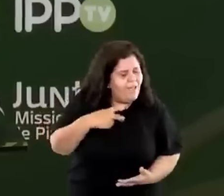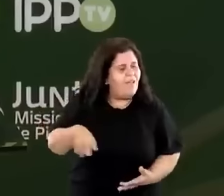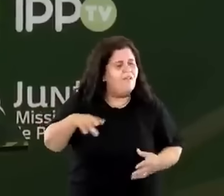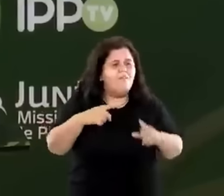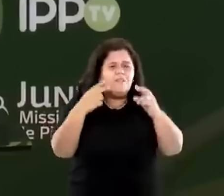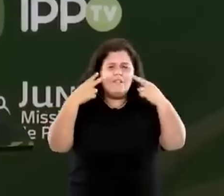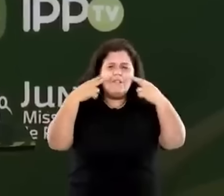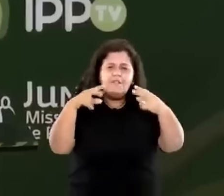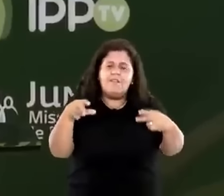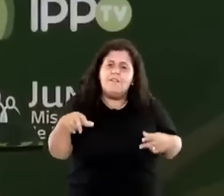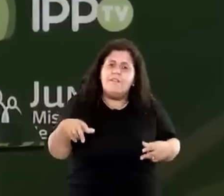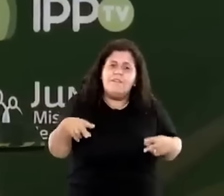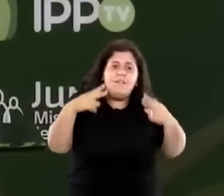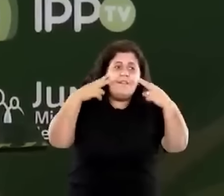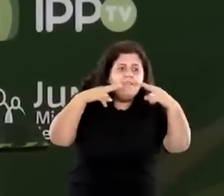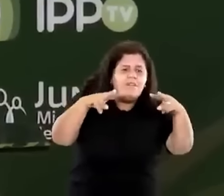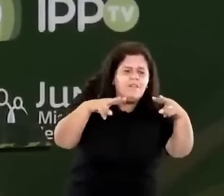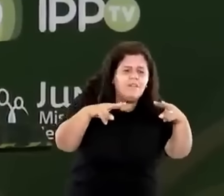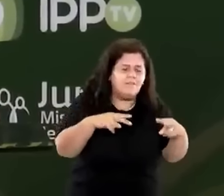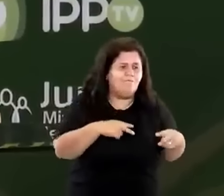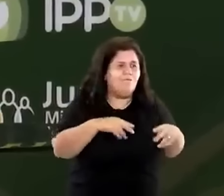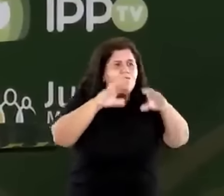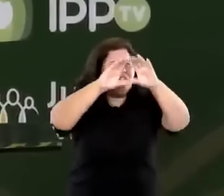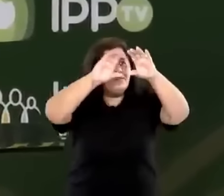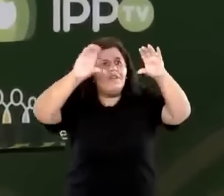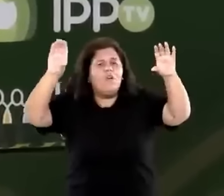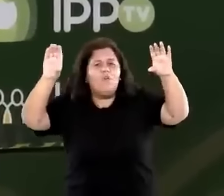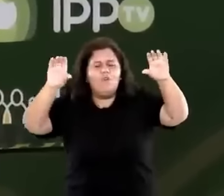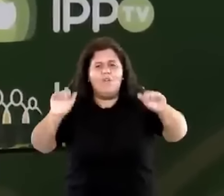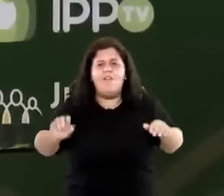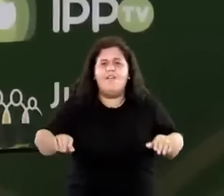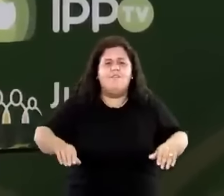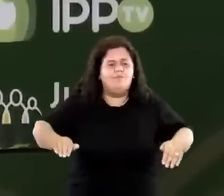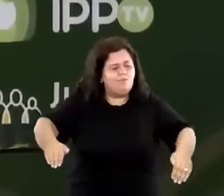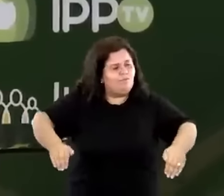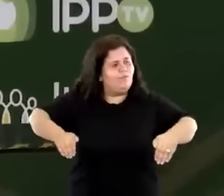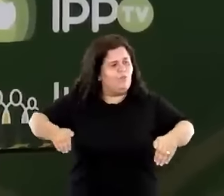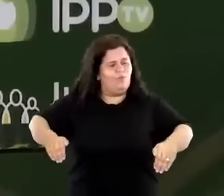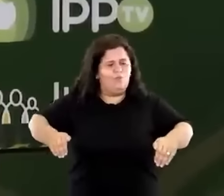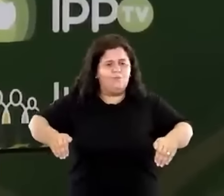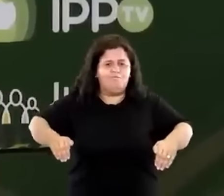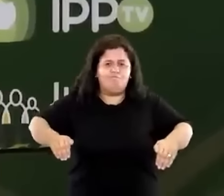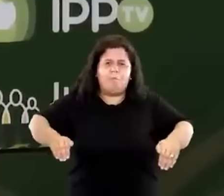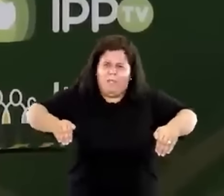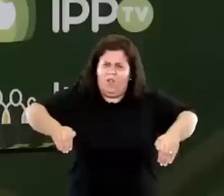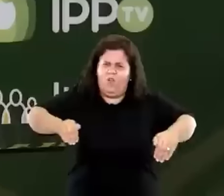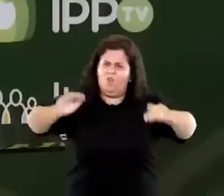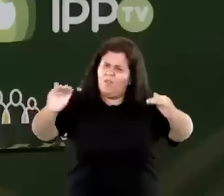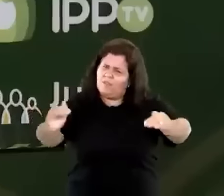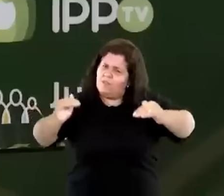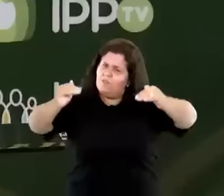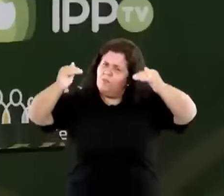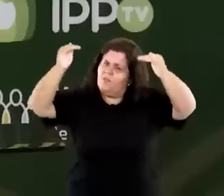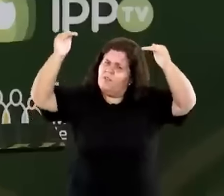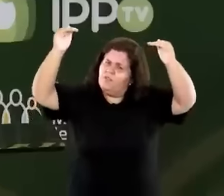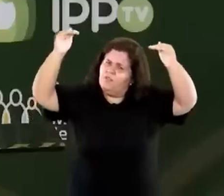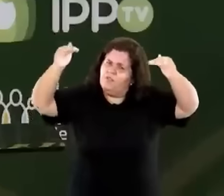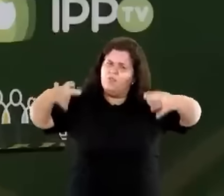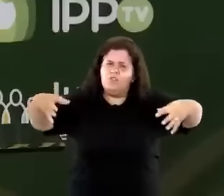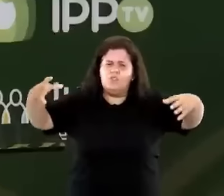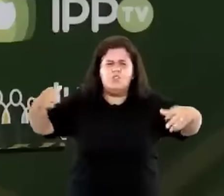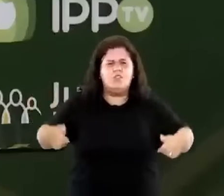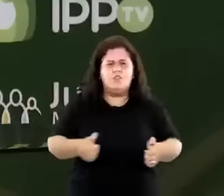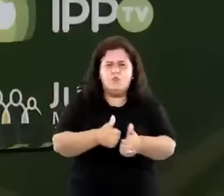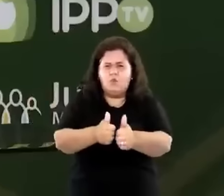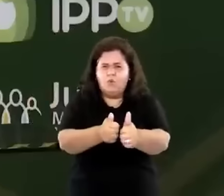espírito e o que ele vê no céu é um Trono e Trono fala de soberania Trono fala de